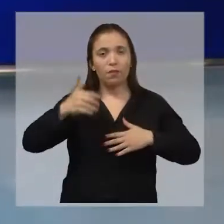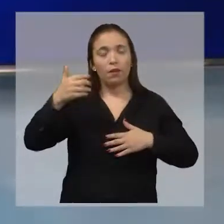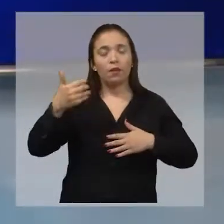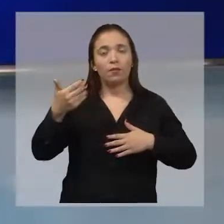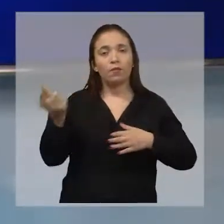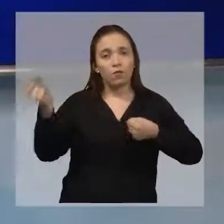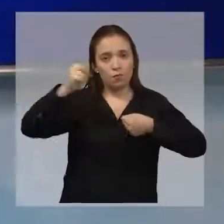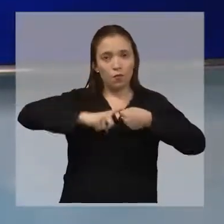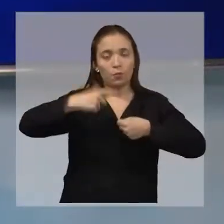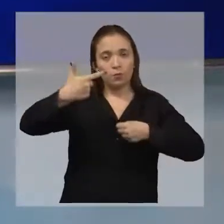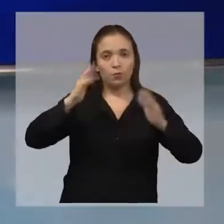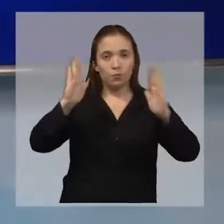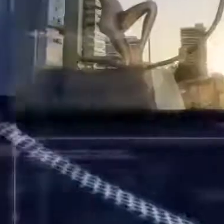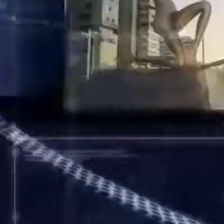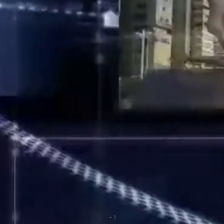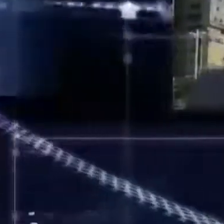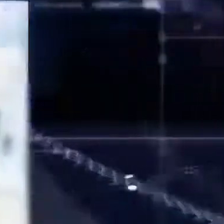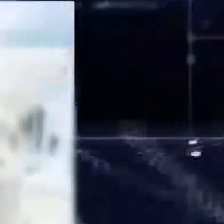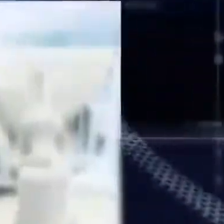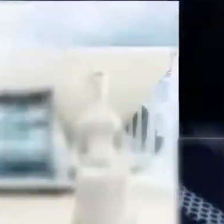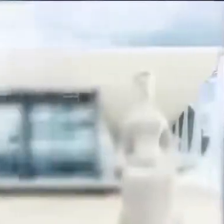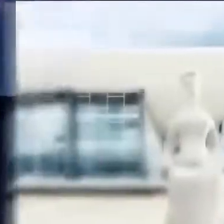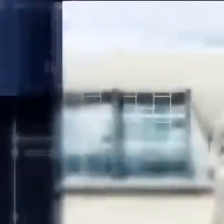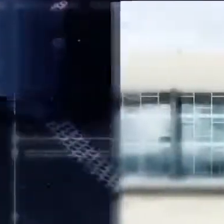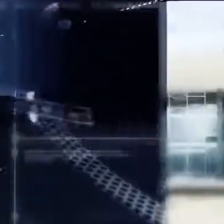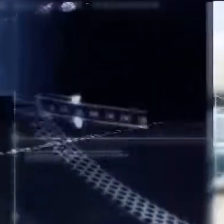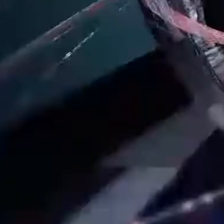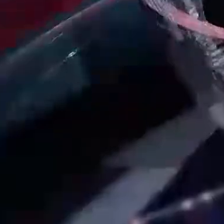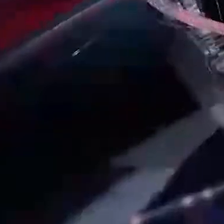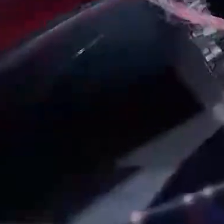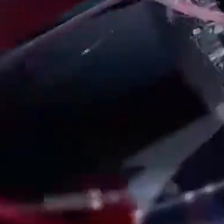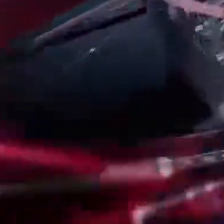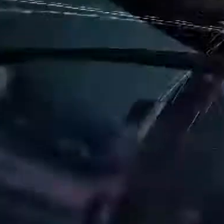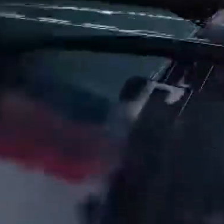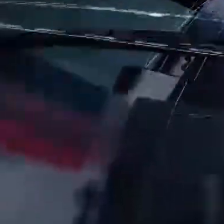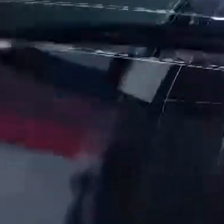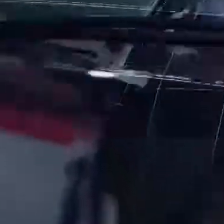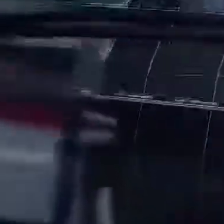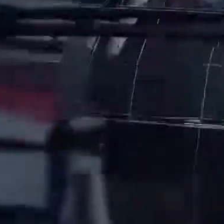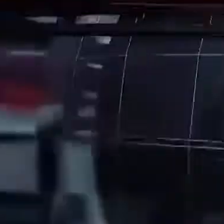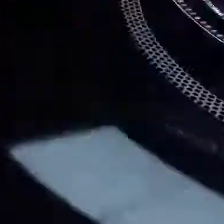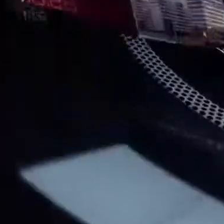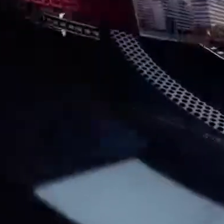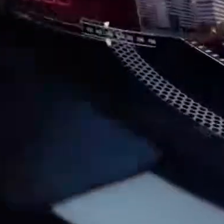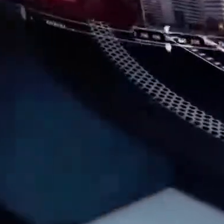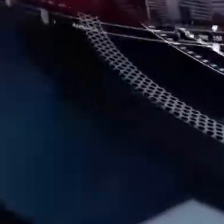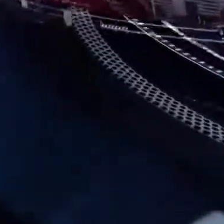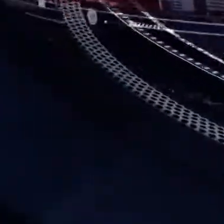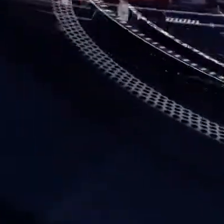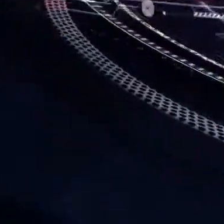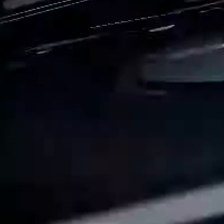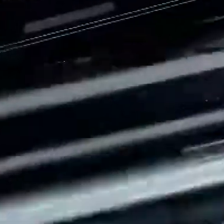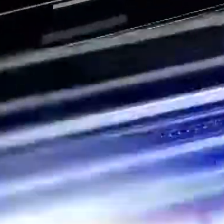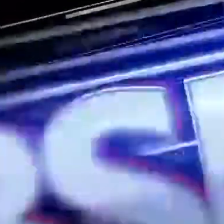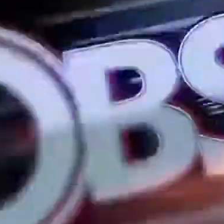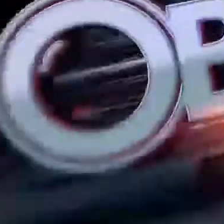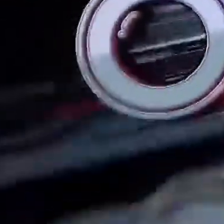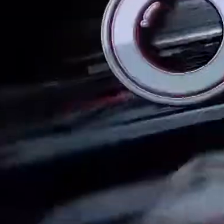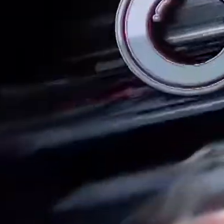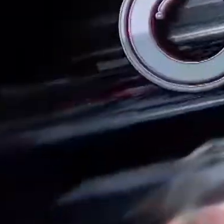Vereadores, a não eleição dos chefes dos poderes executivos, isso demonstra que houve